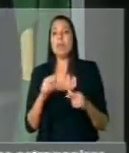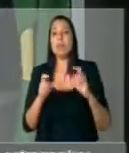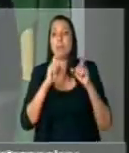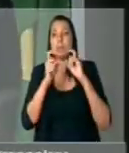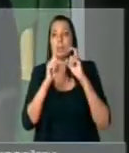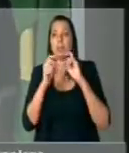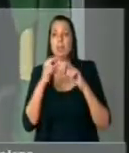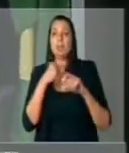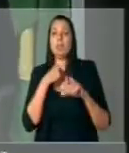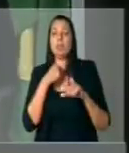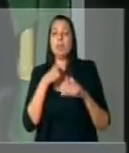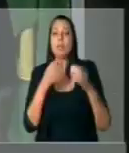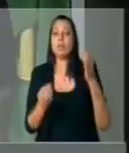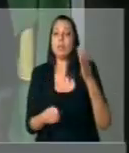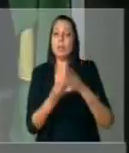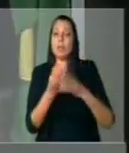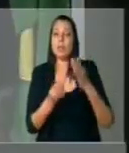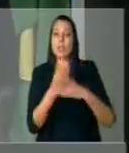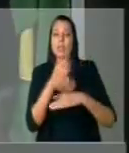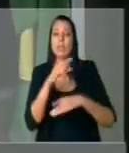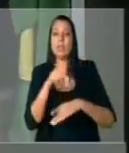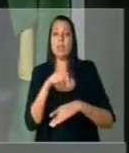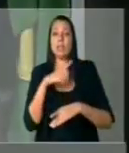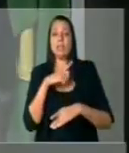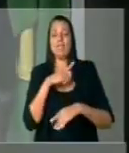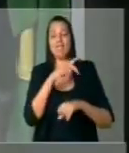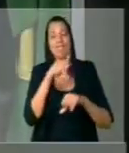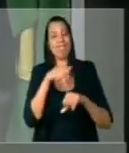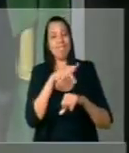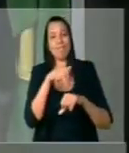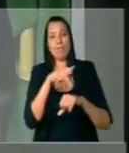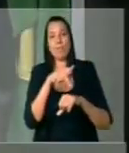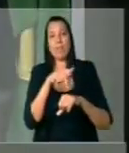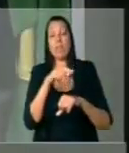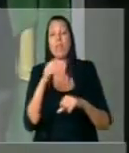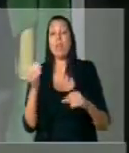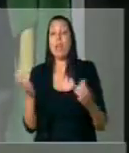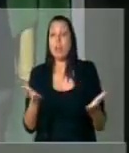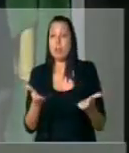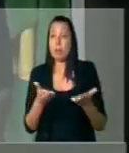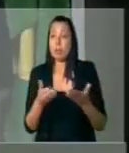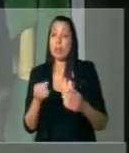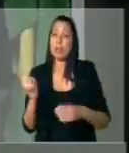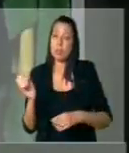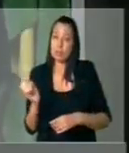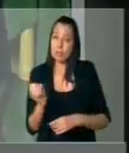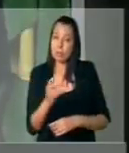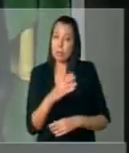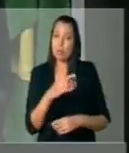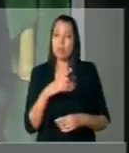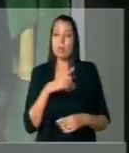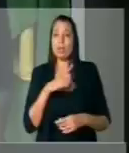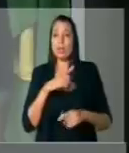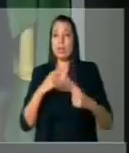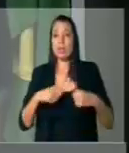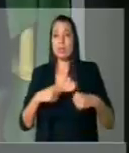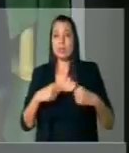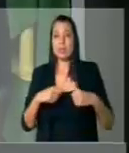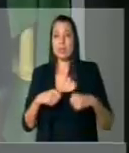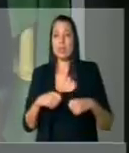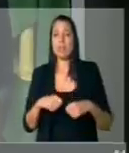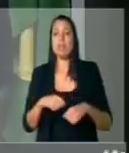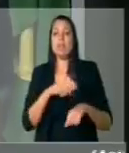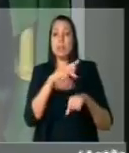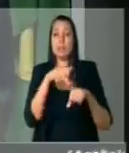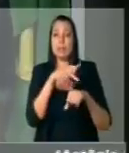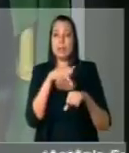criar um problema desses para o país. É hora de reforma, de adotar as medidas necessárias para que o